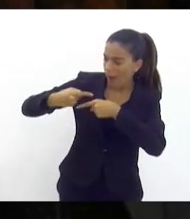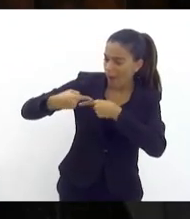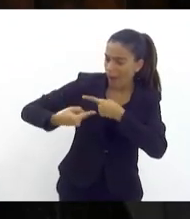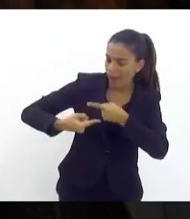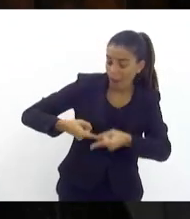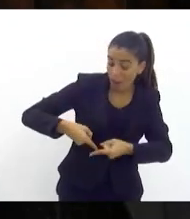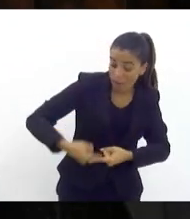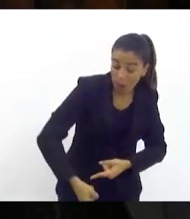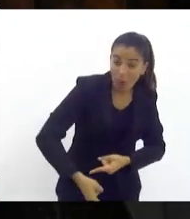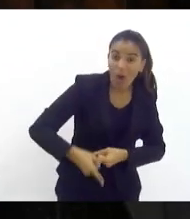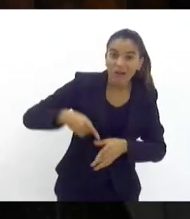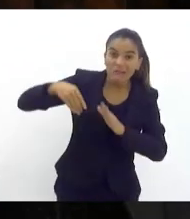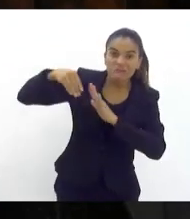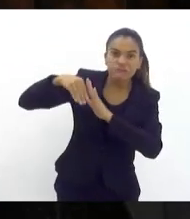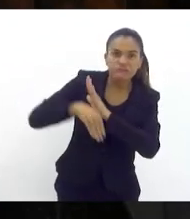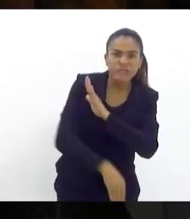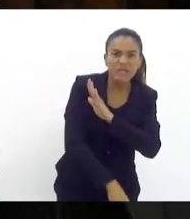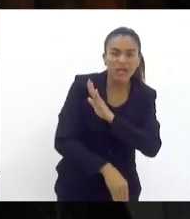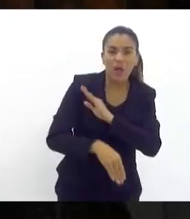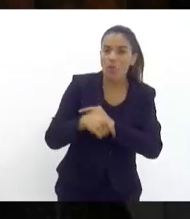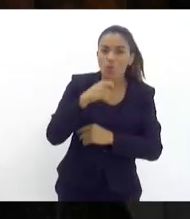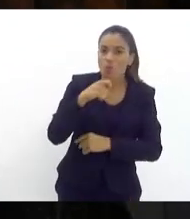sem opção